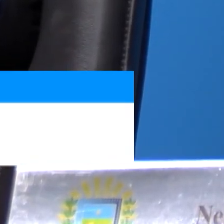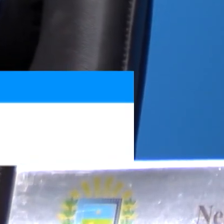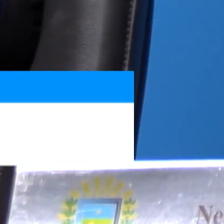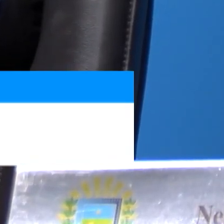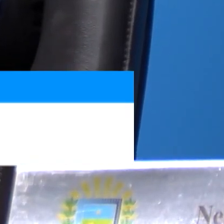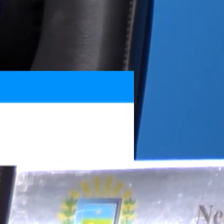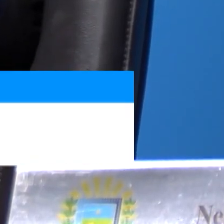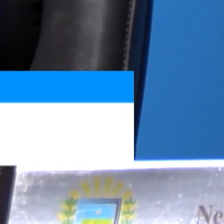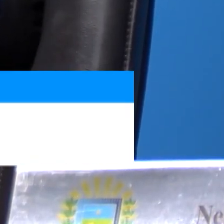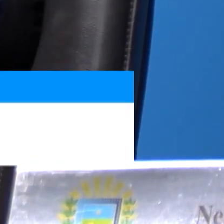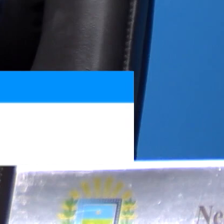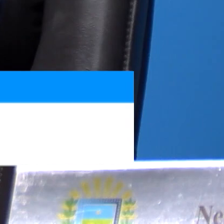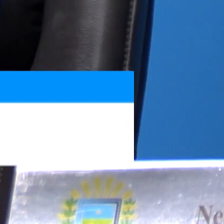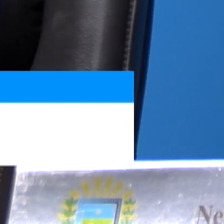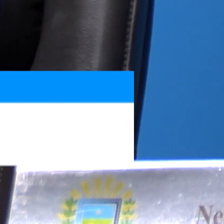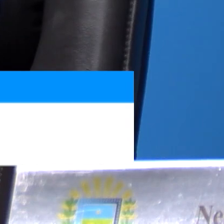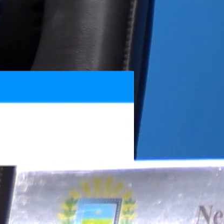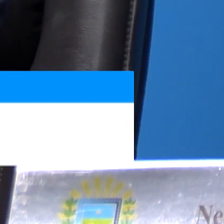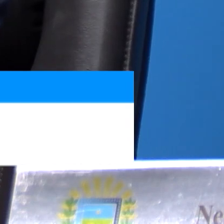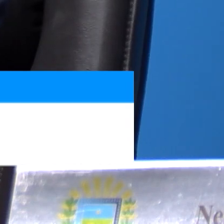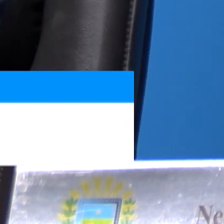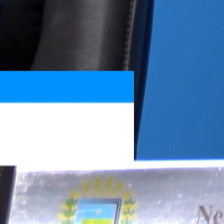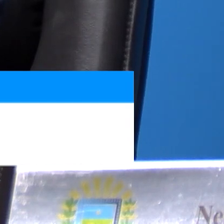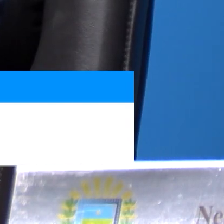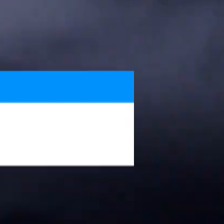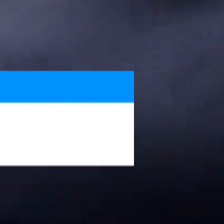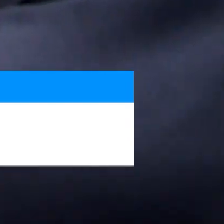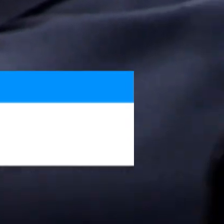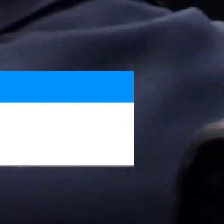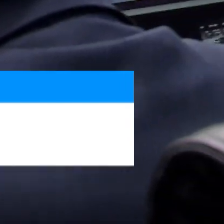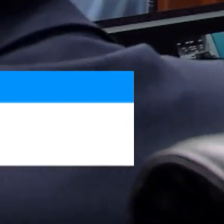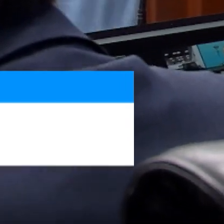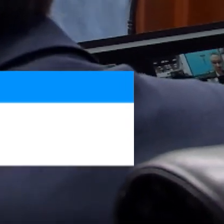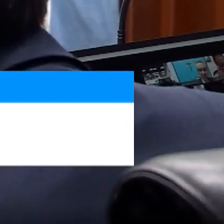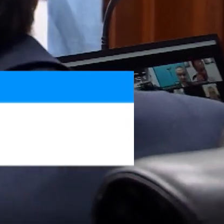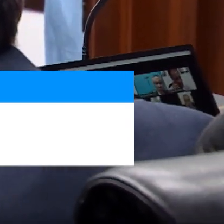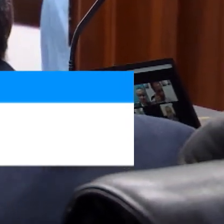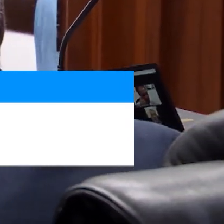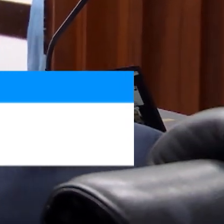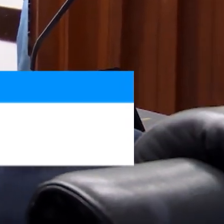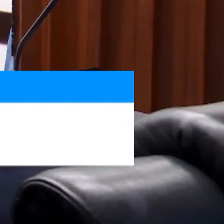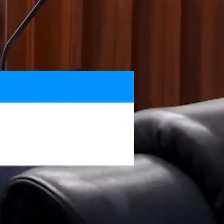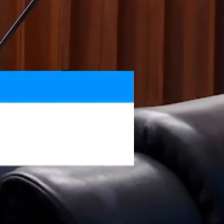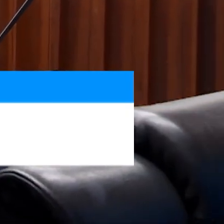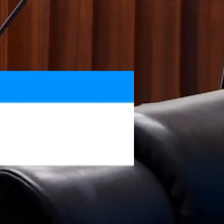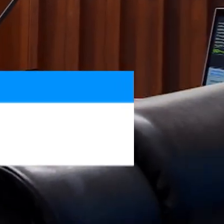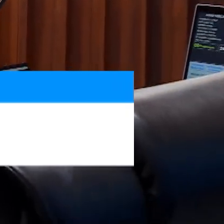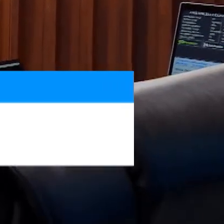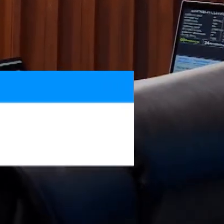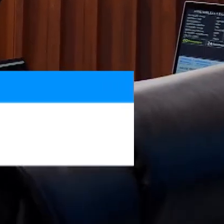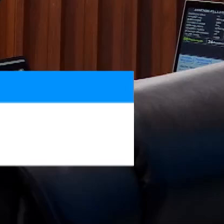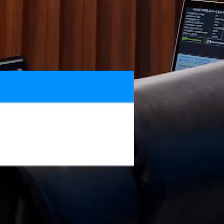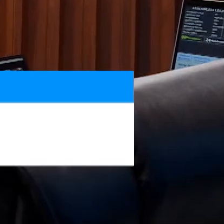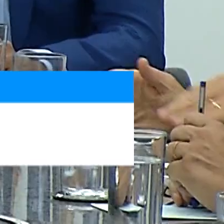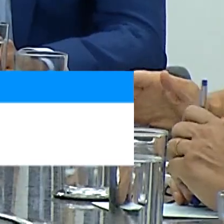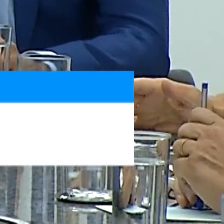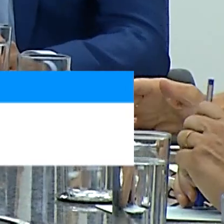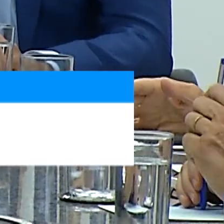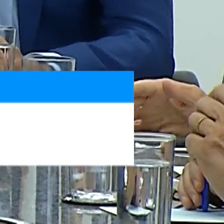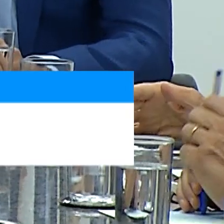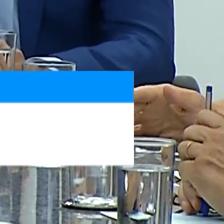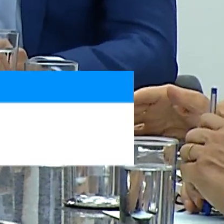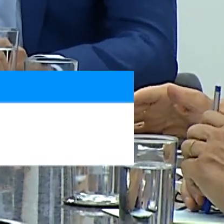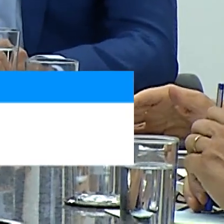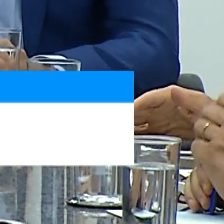o ano com a votação de todos os projetos do Executivo, limpando o estoque de matérias para 2023. Ele